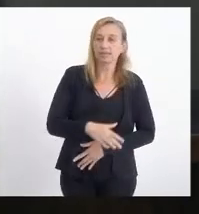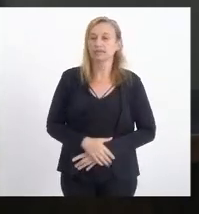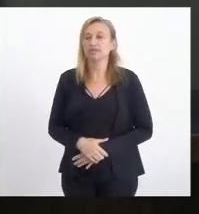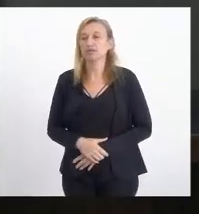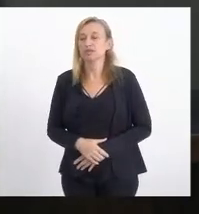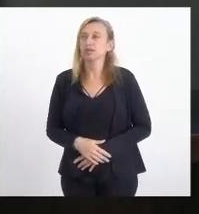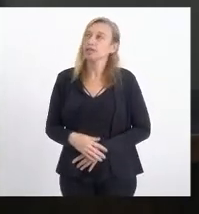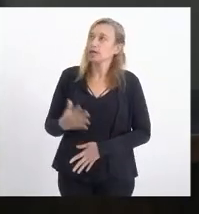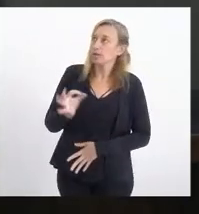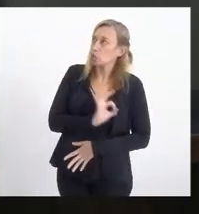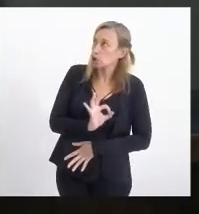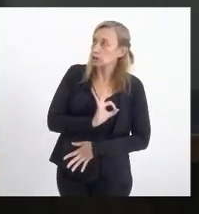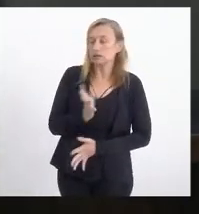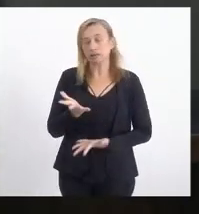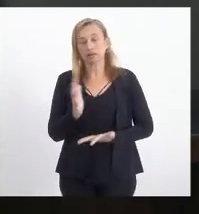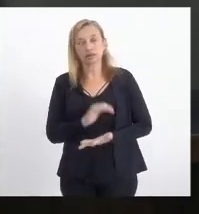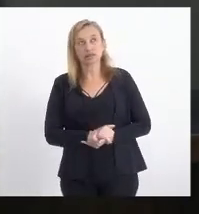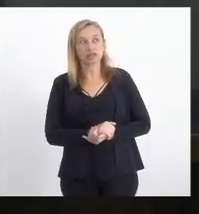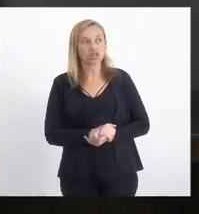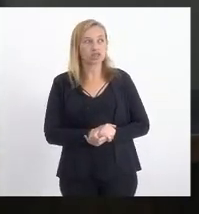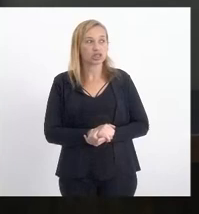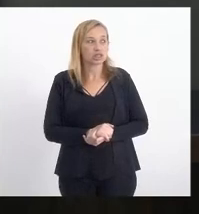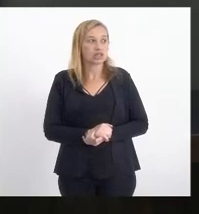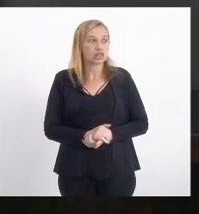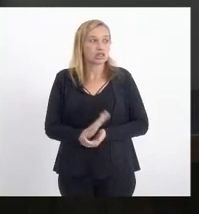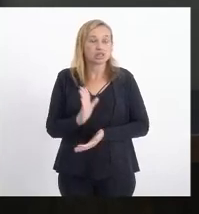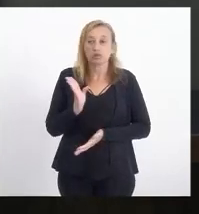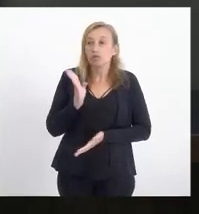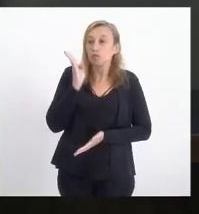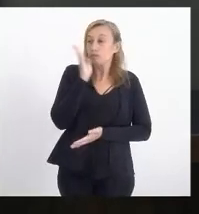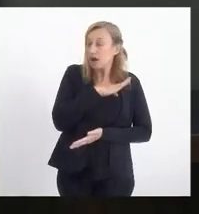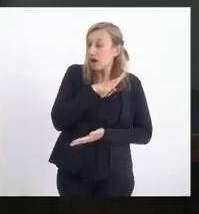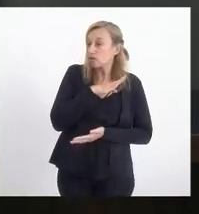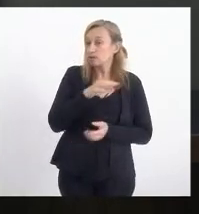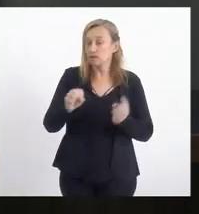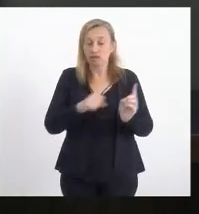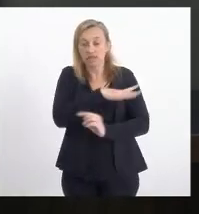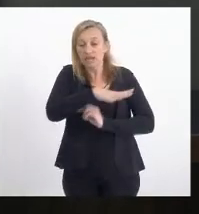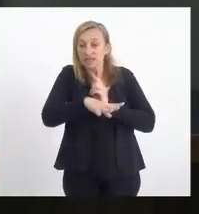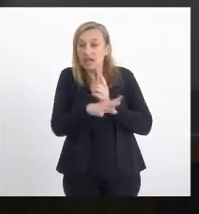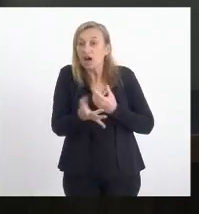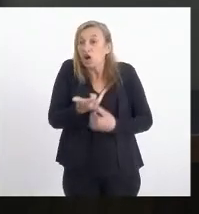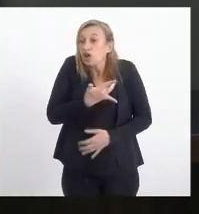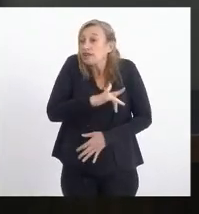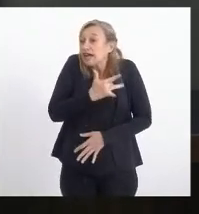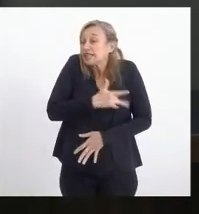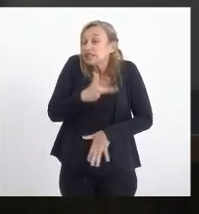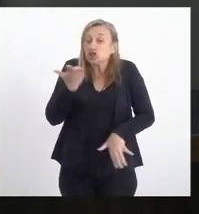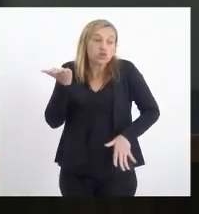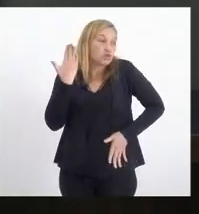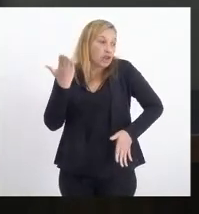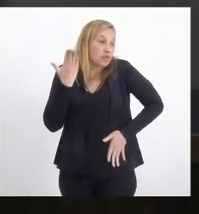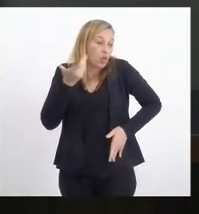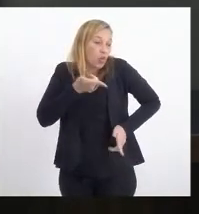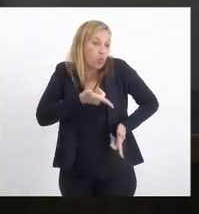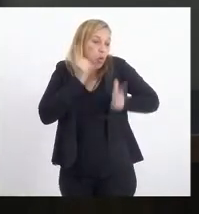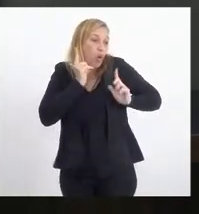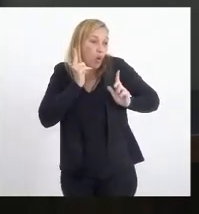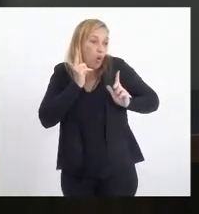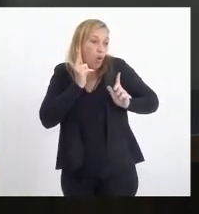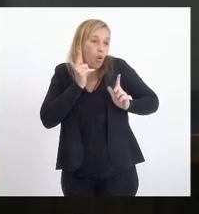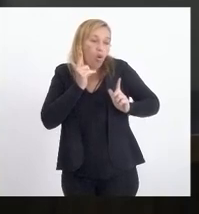que a polícia são os vilões da sociedade que o Coitadinho do vagabundo que fuzila